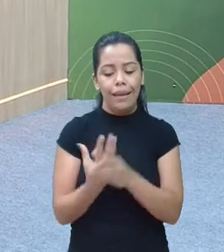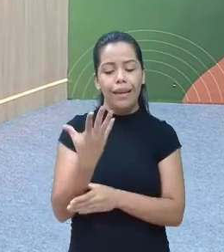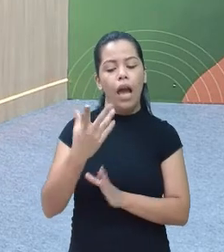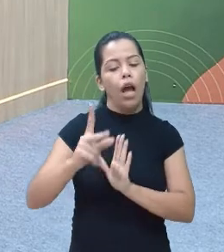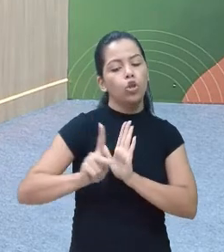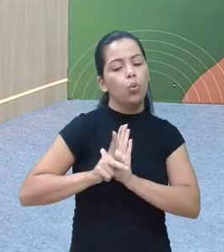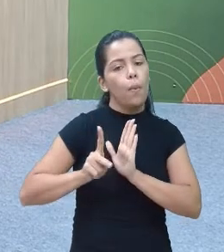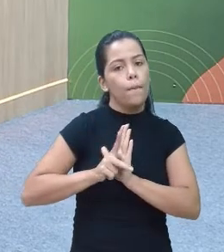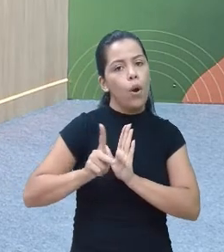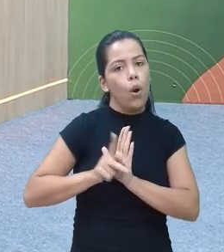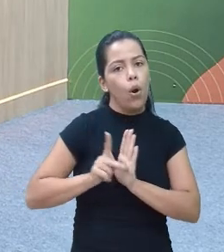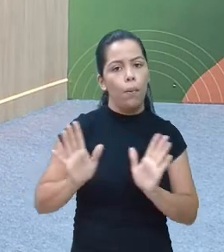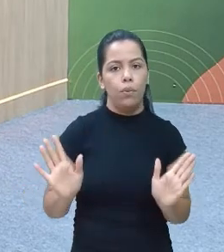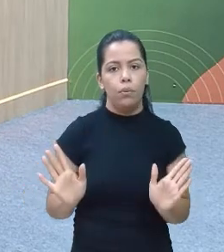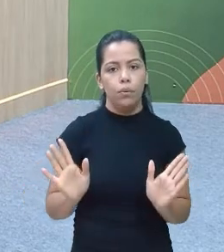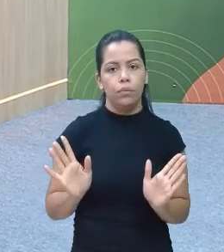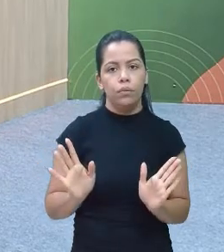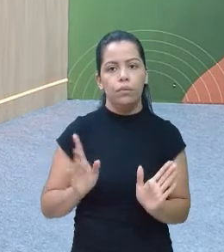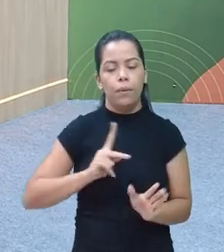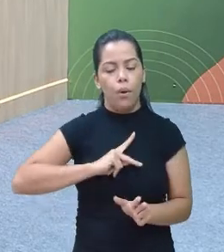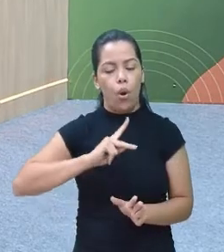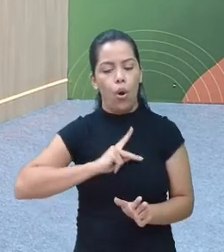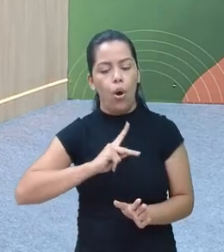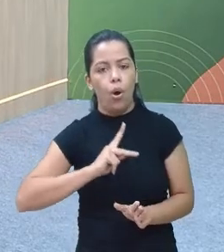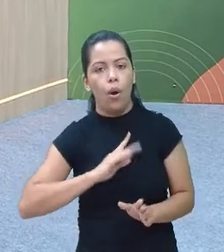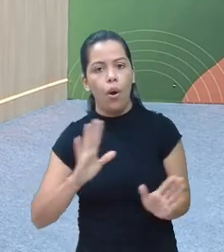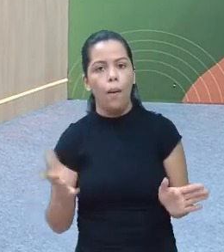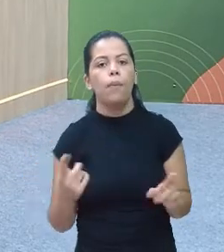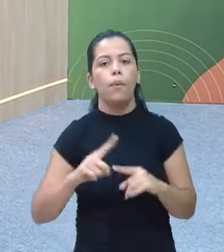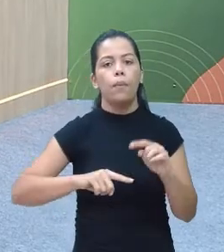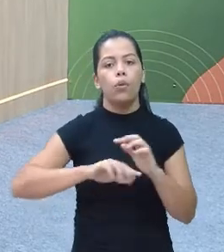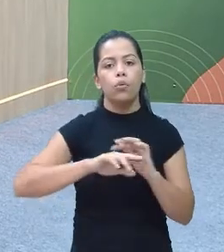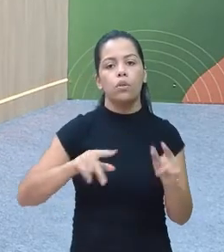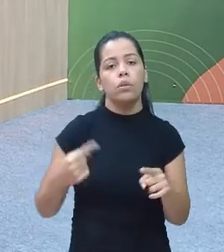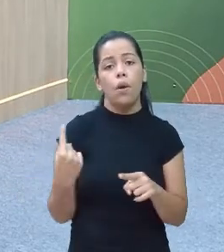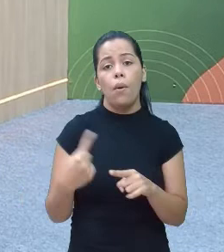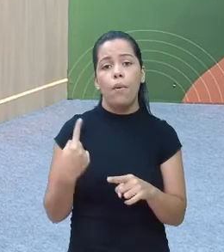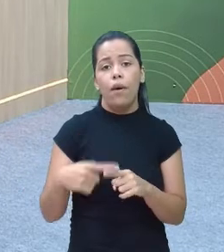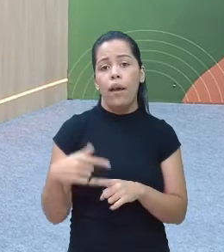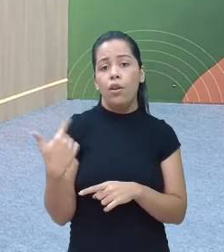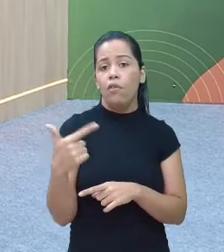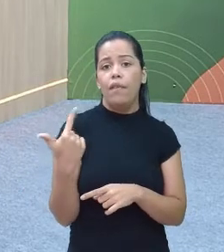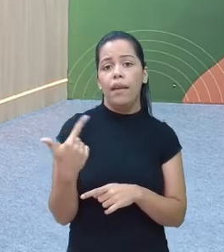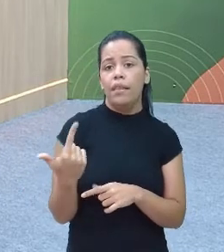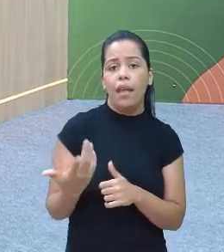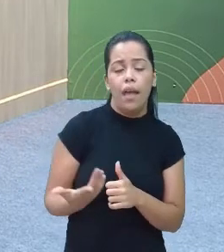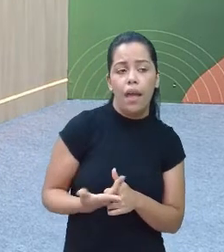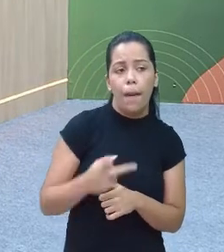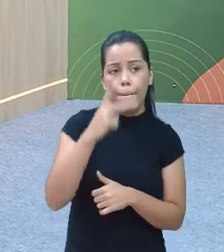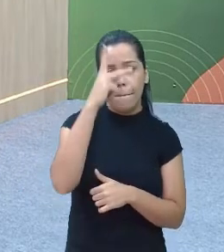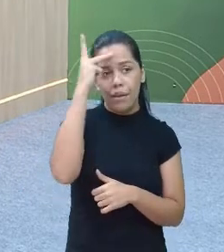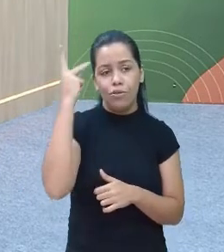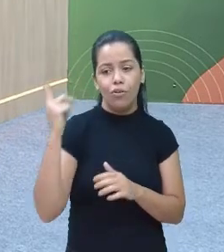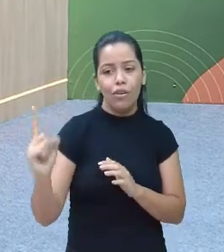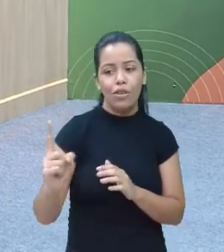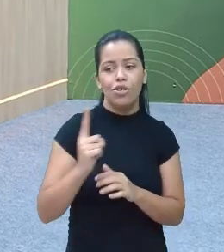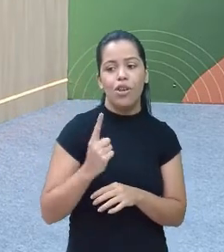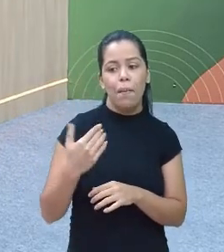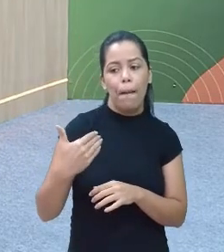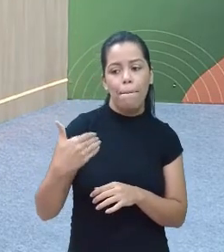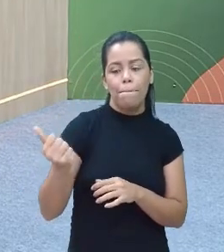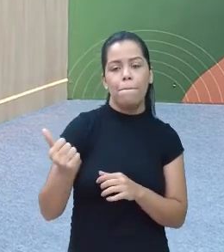do seu próprio conteúdo, tá certo? E aí ninguém vai conseguir lhe contestar, nem roubar sua ideia, etc.